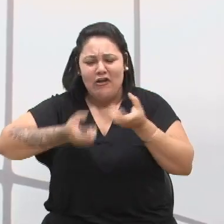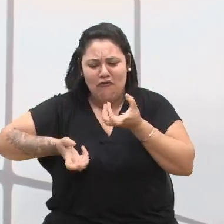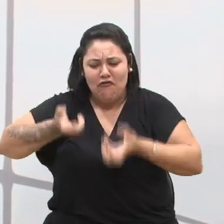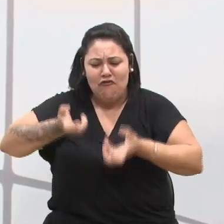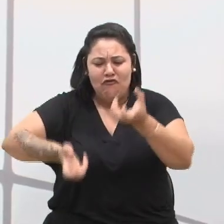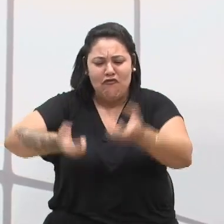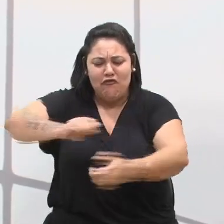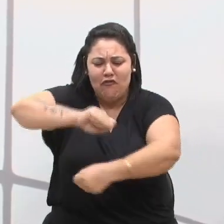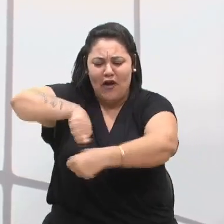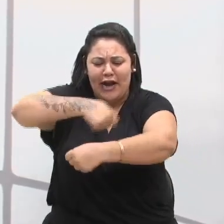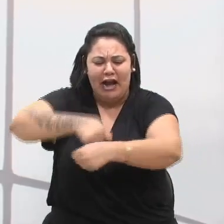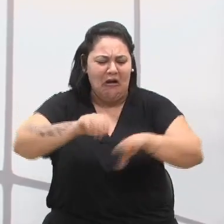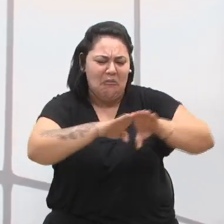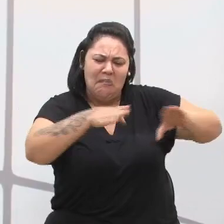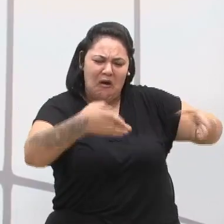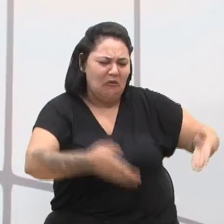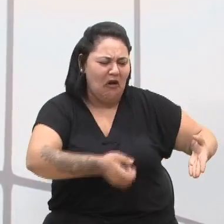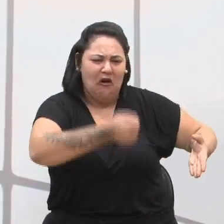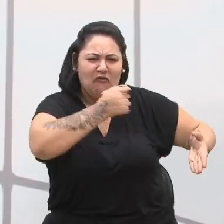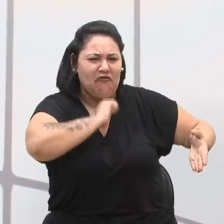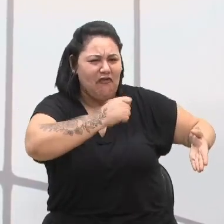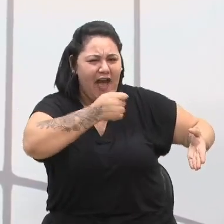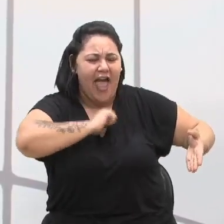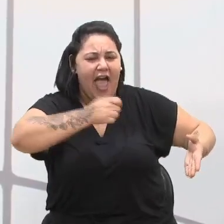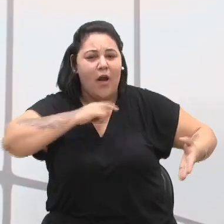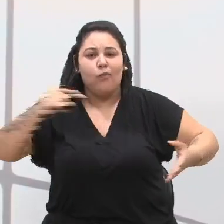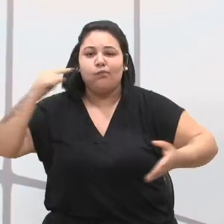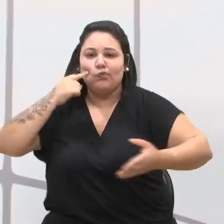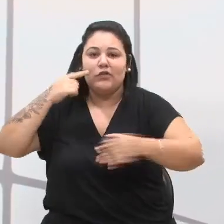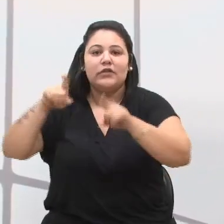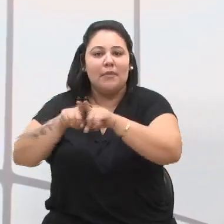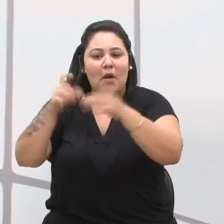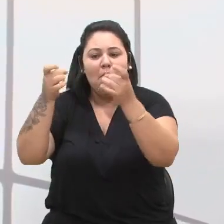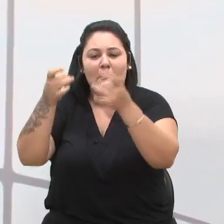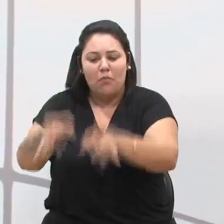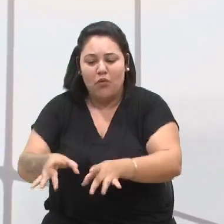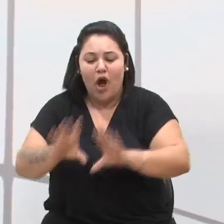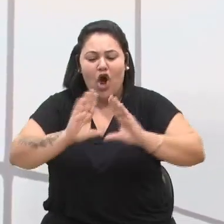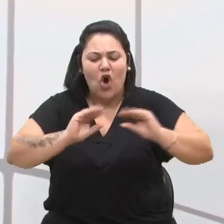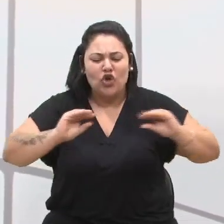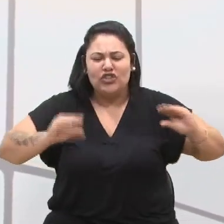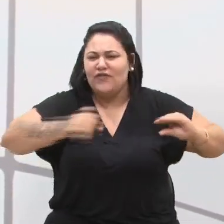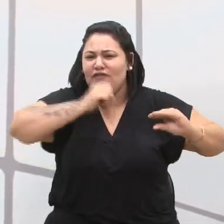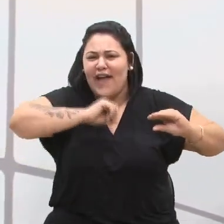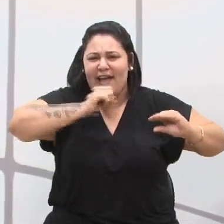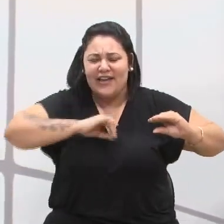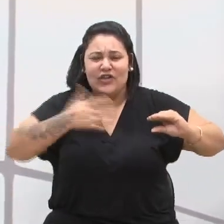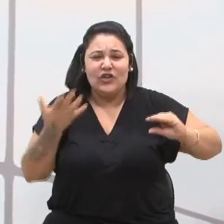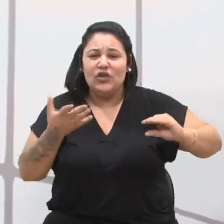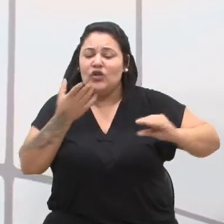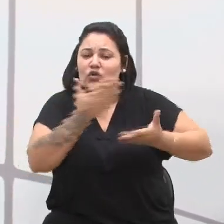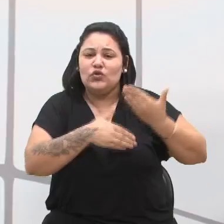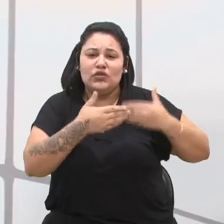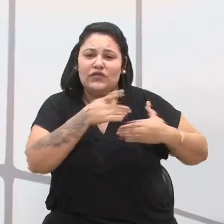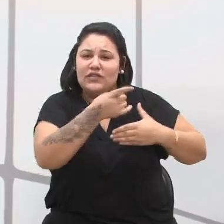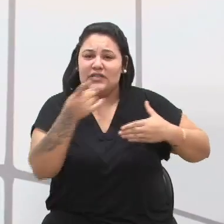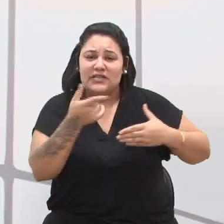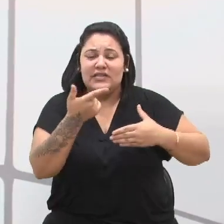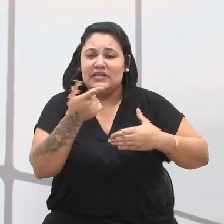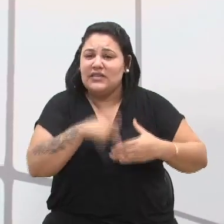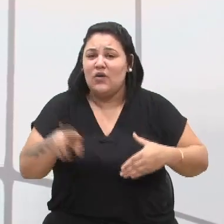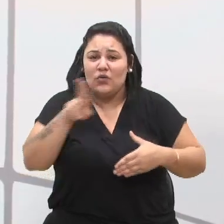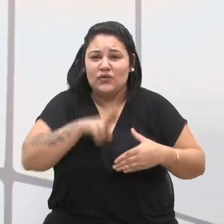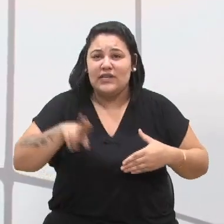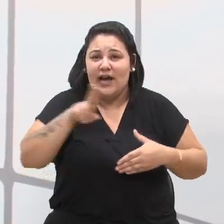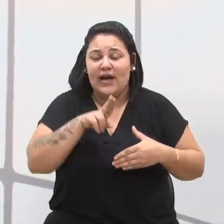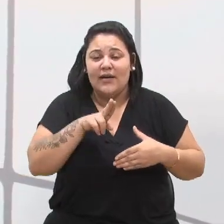velho, o balcão velho, pneus também você pode estar descartando, e aqueles colchão velho, tudo que não está servindo na sua casa, menos materiais